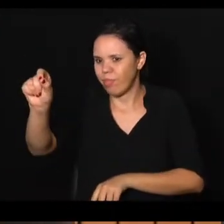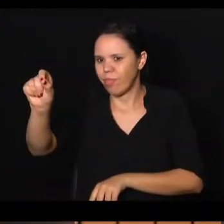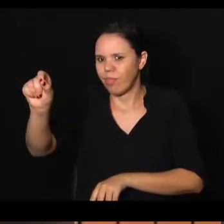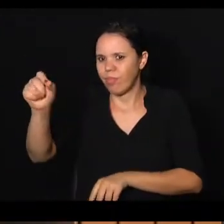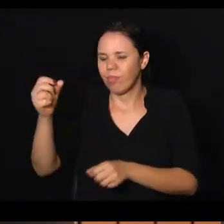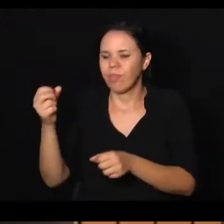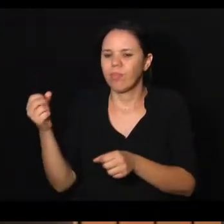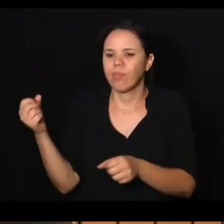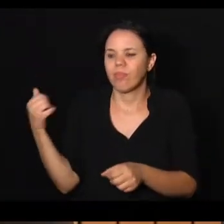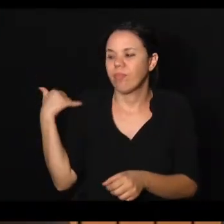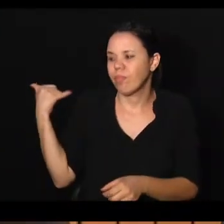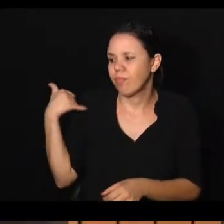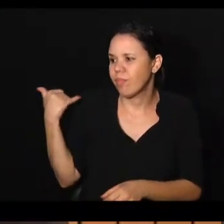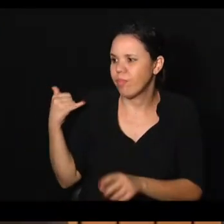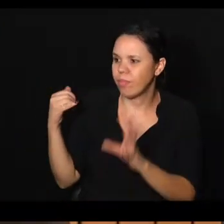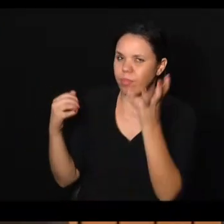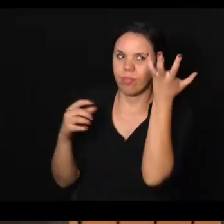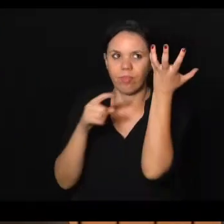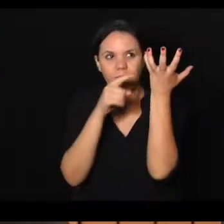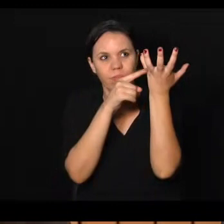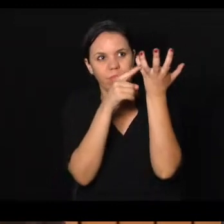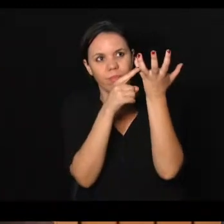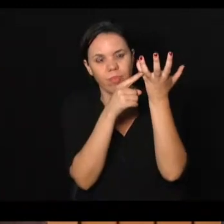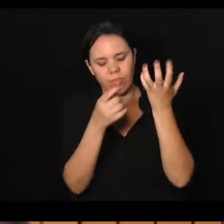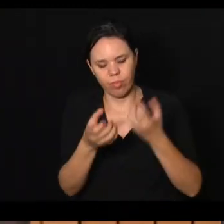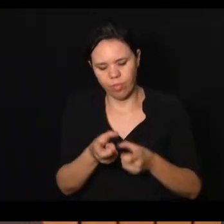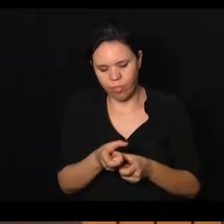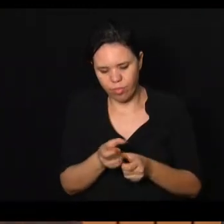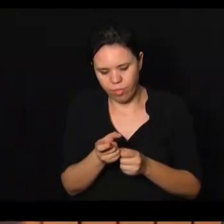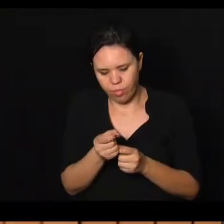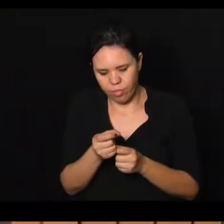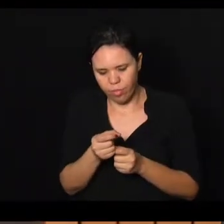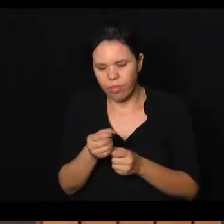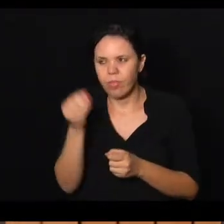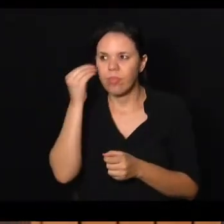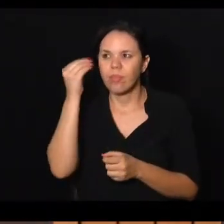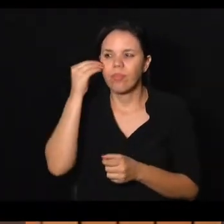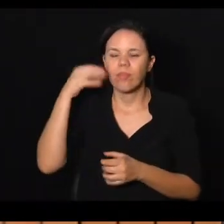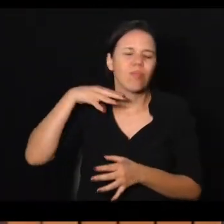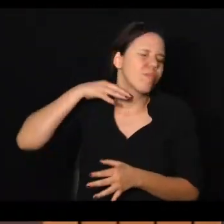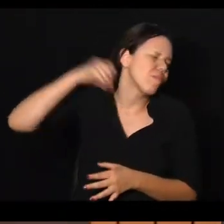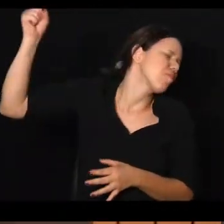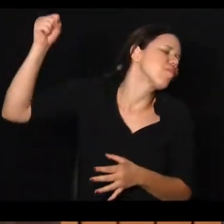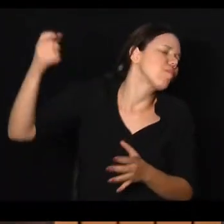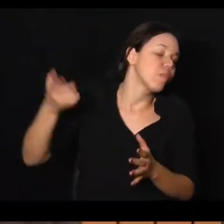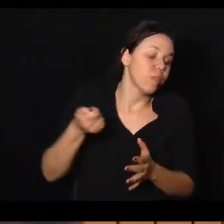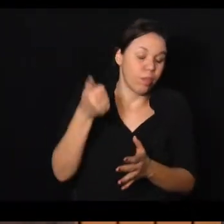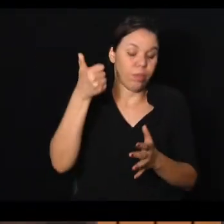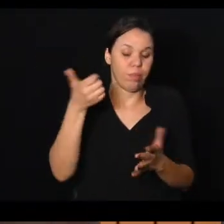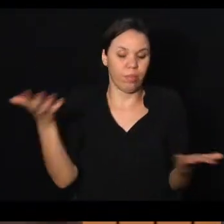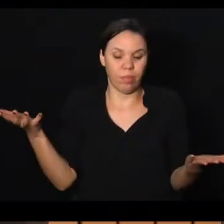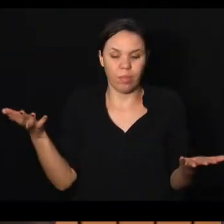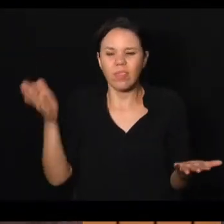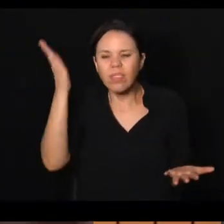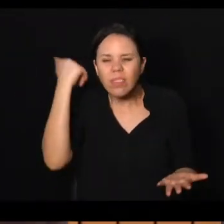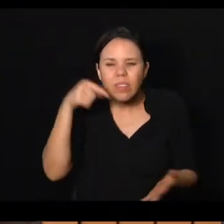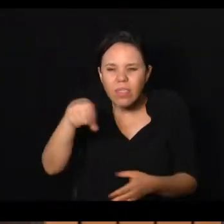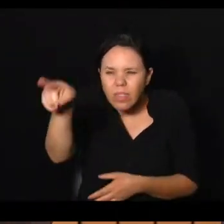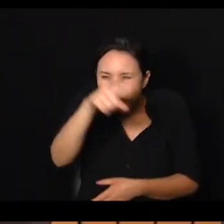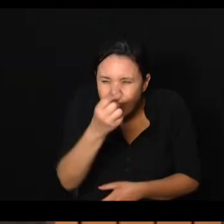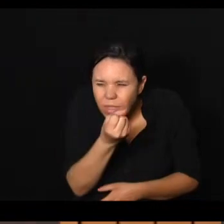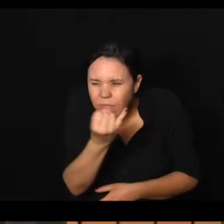um pé de goiaba, ter tentado suicídio. Sabe quantas crianças no Brasil hoje estão em cima de um pé de